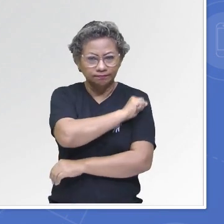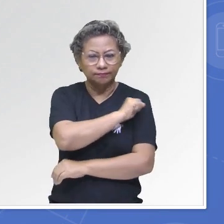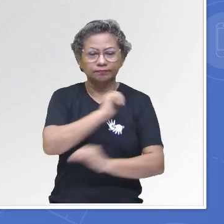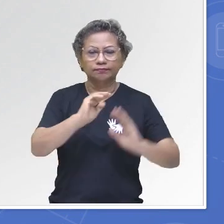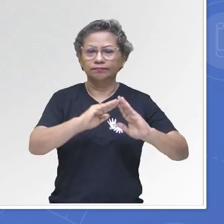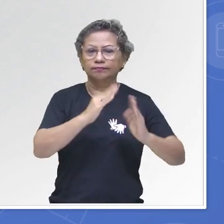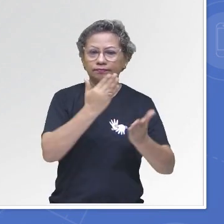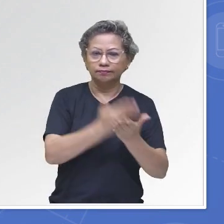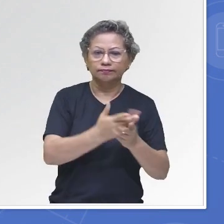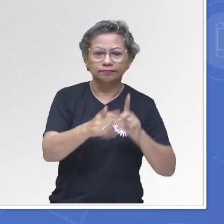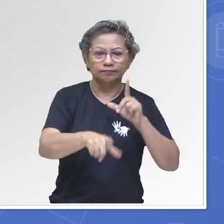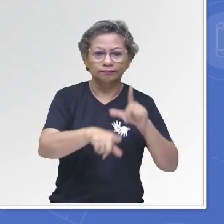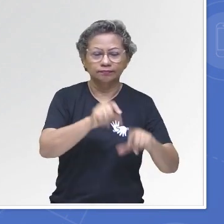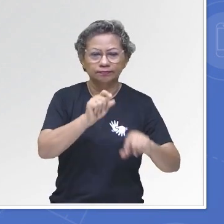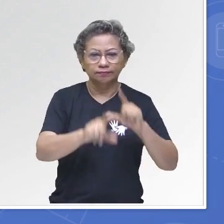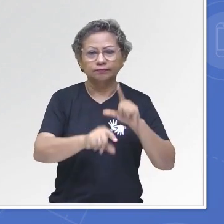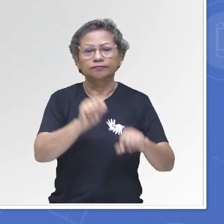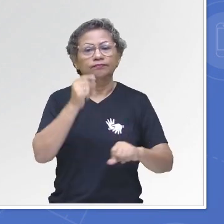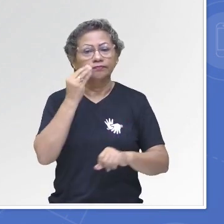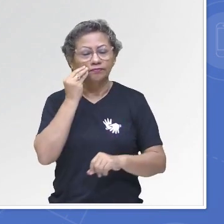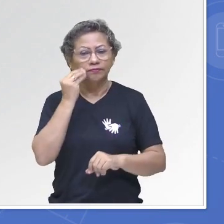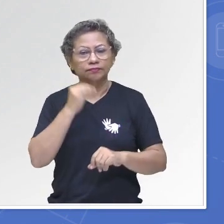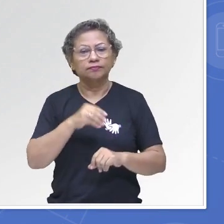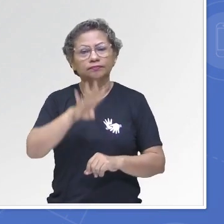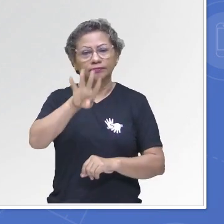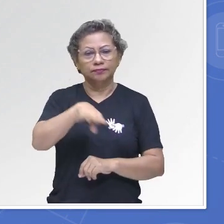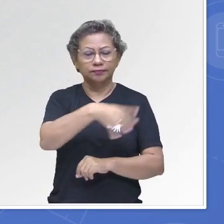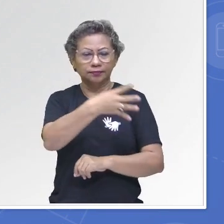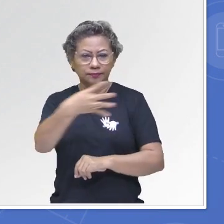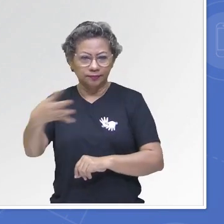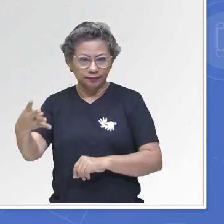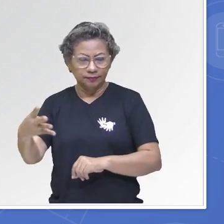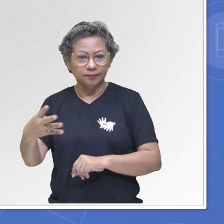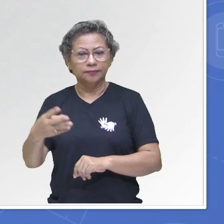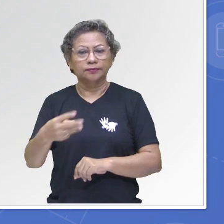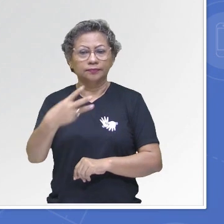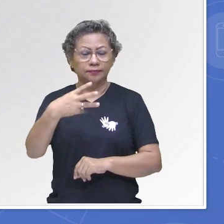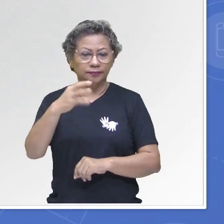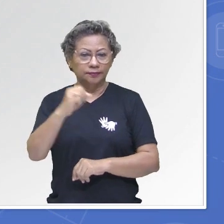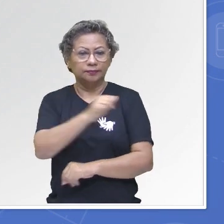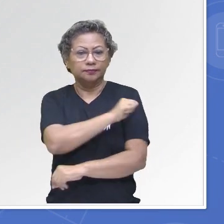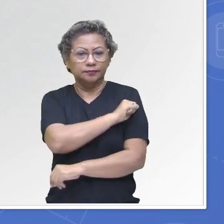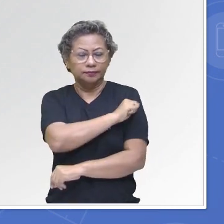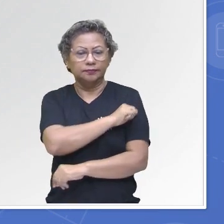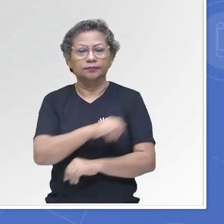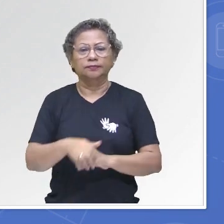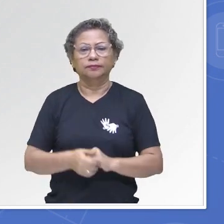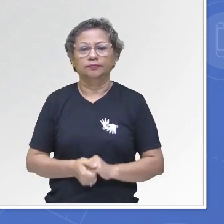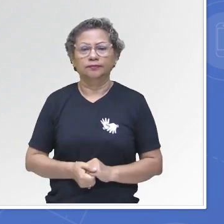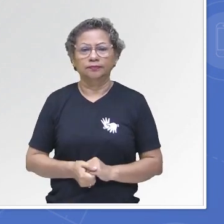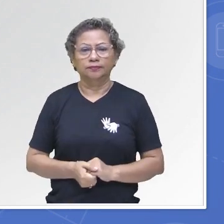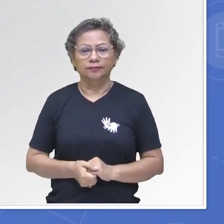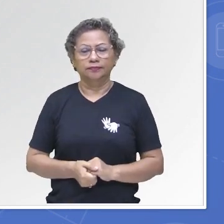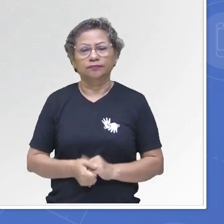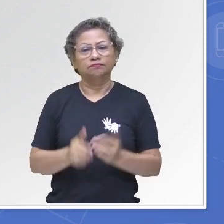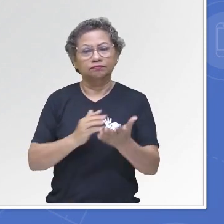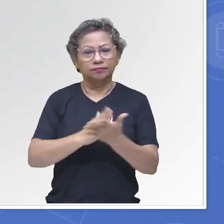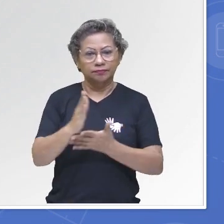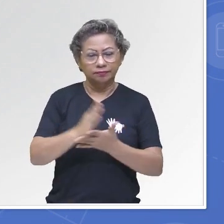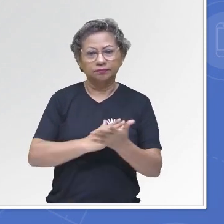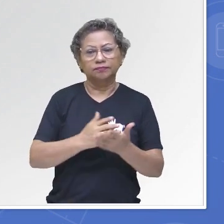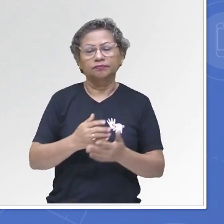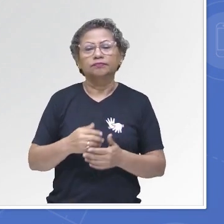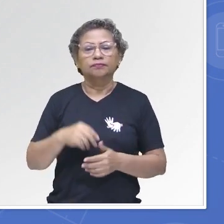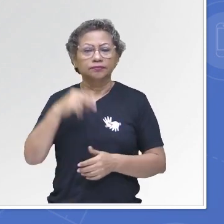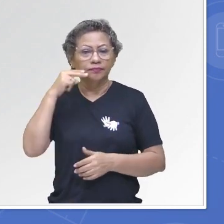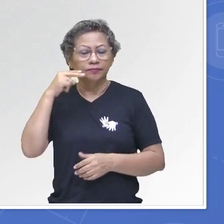foram selecionados 30 alunos. Então, está aí na tabelinha também os 30 alunos, né, que preferem aí o telejornal, as